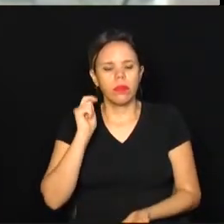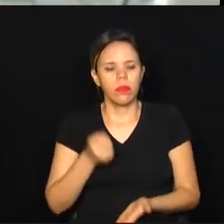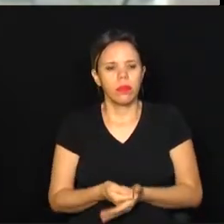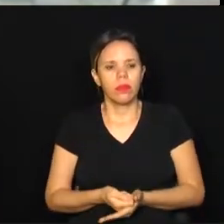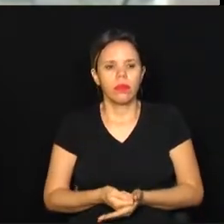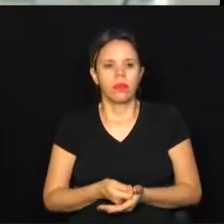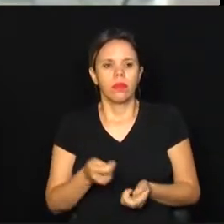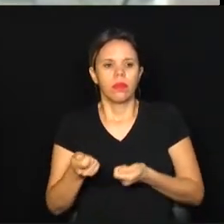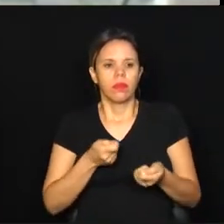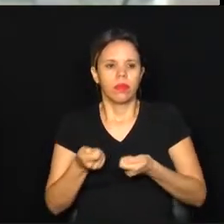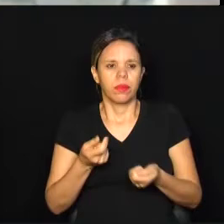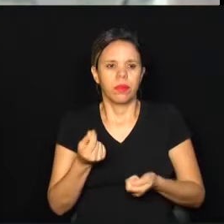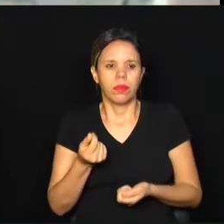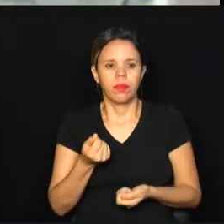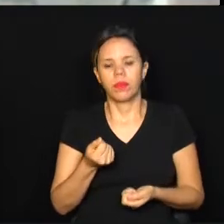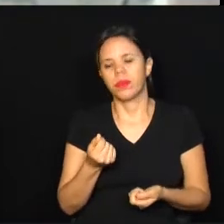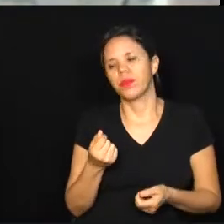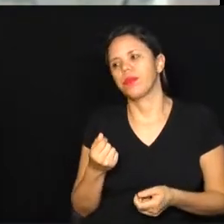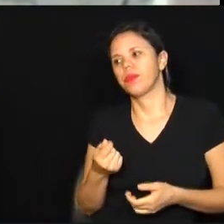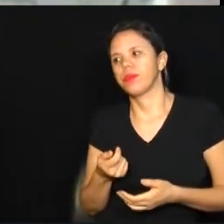o equilíbrio financeiro.